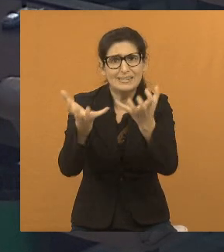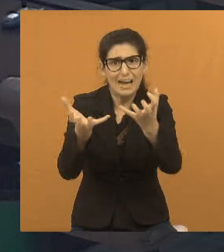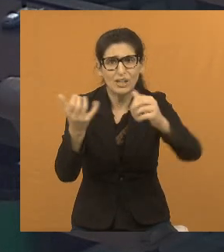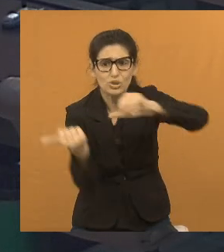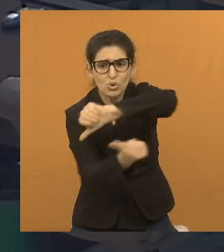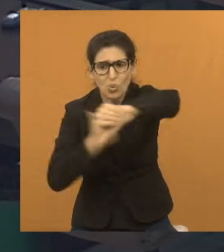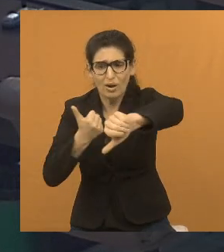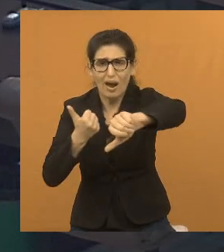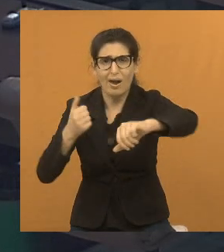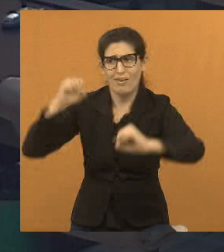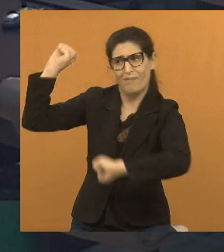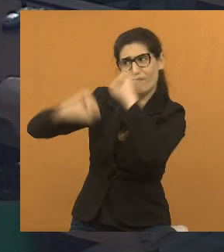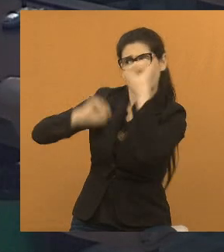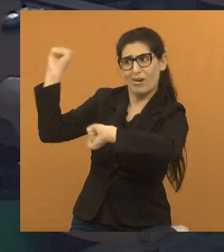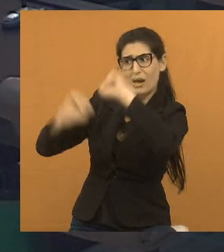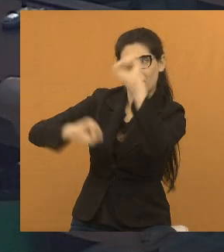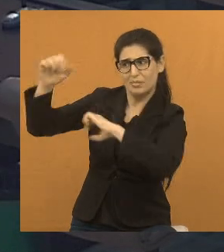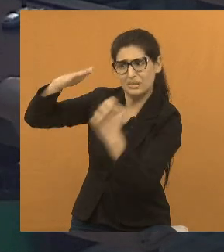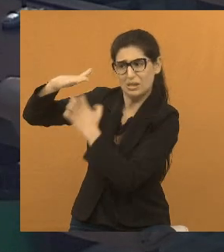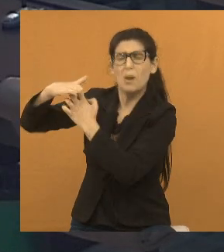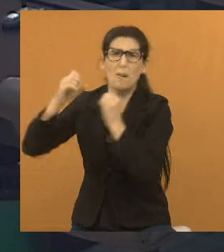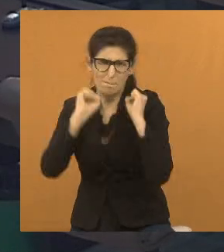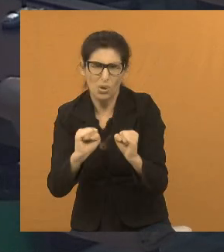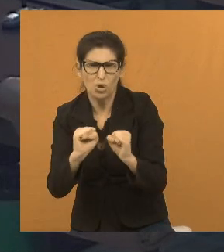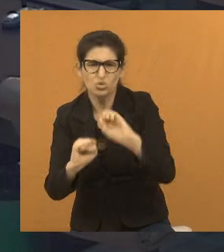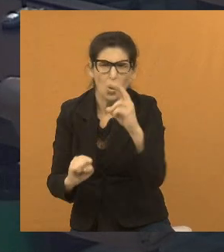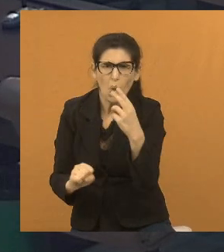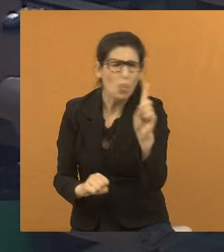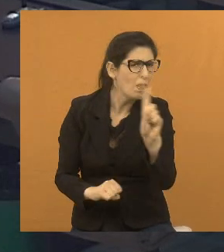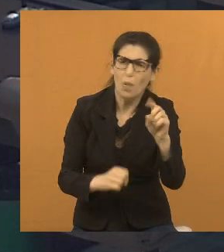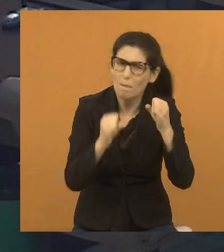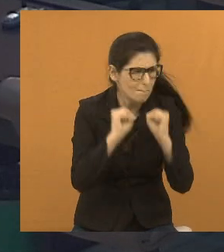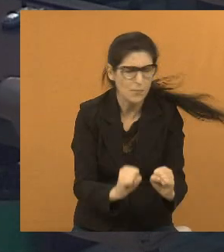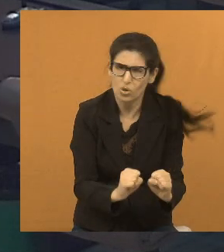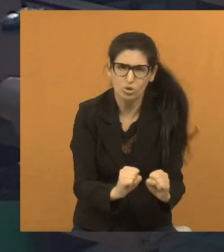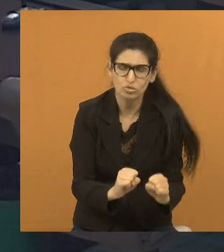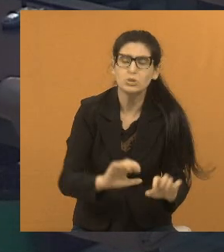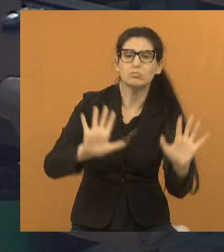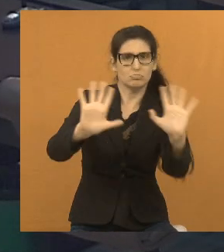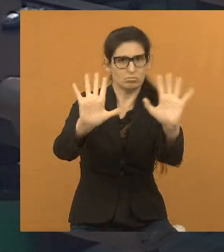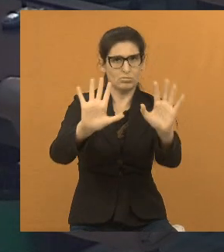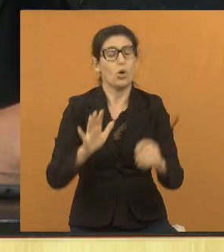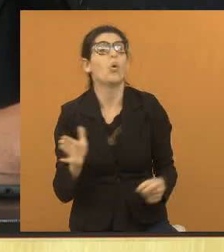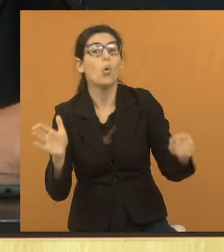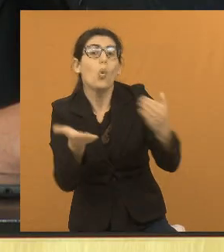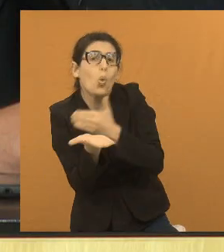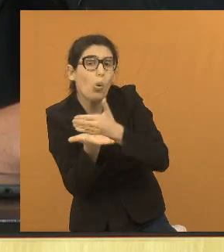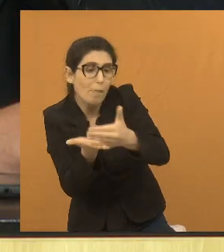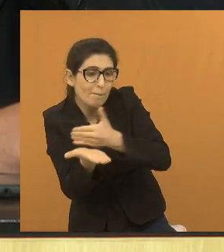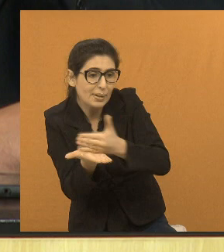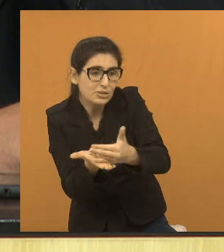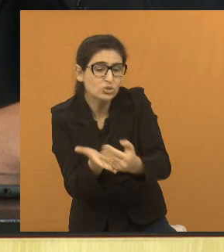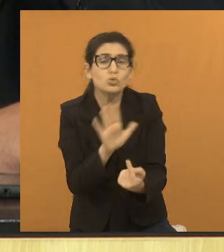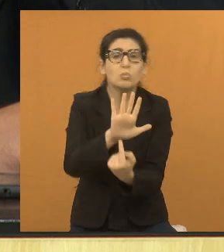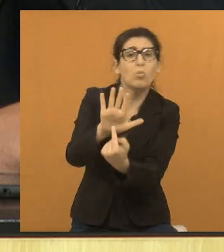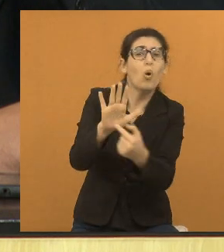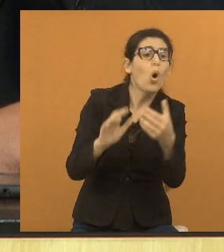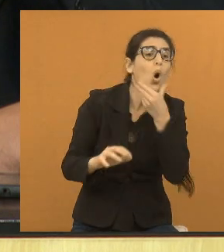Respondendo à questão do senhor, primeiramente, o plano diretor, como até no começo da apresentação do Dr.